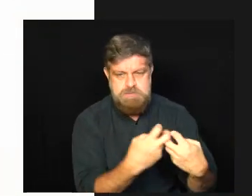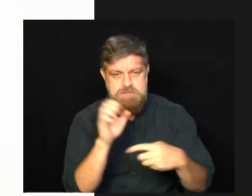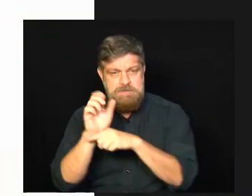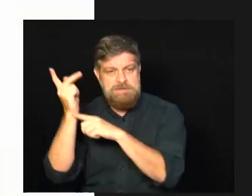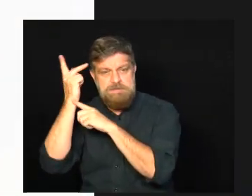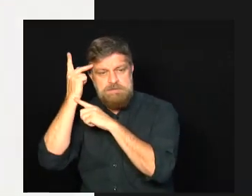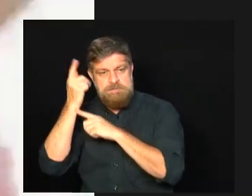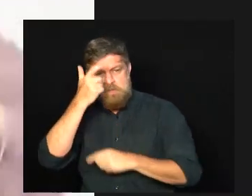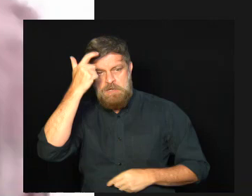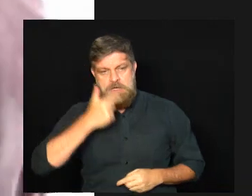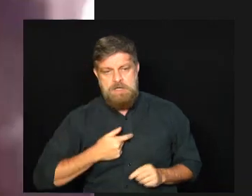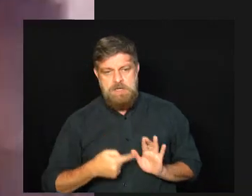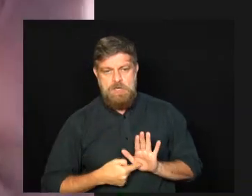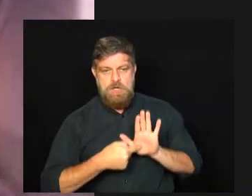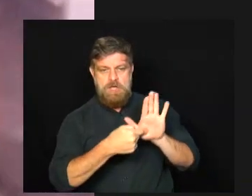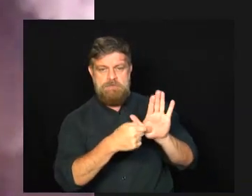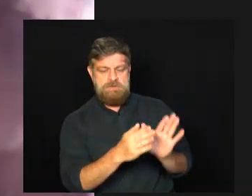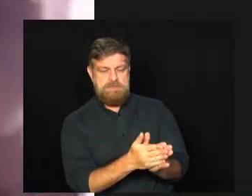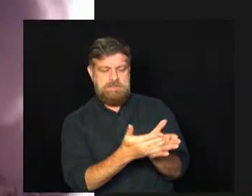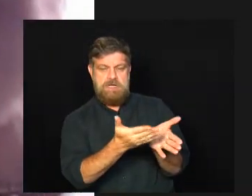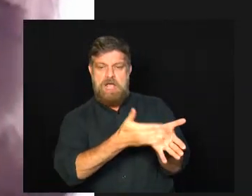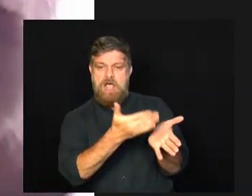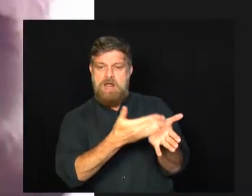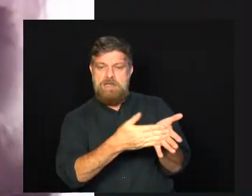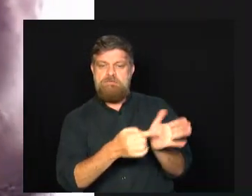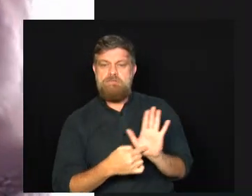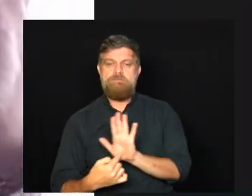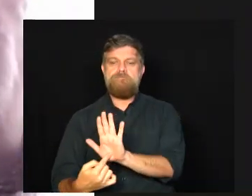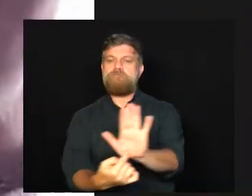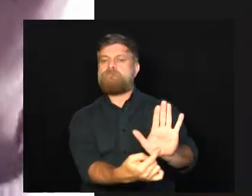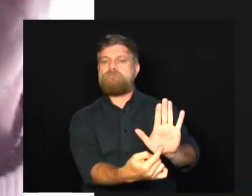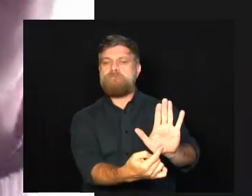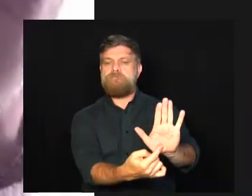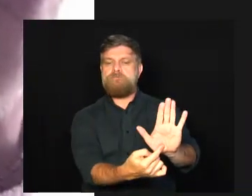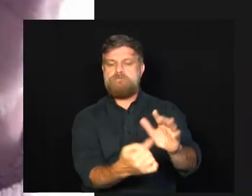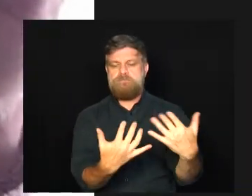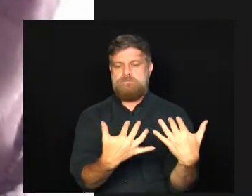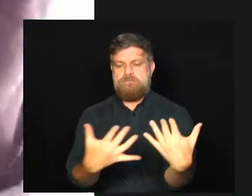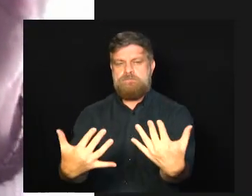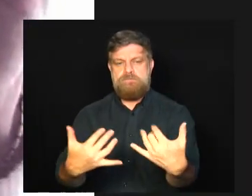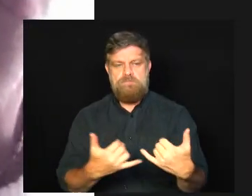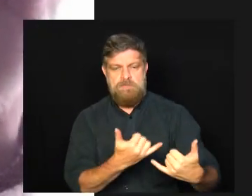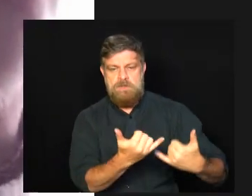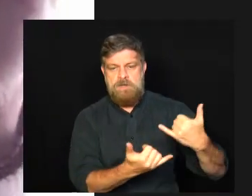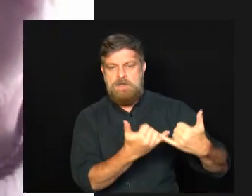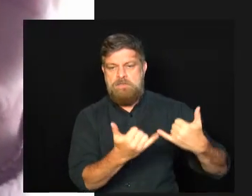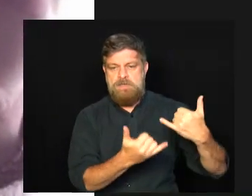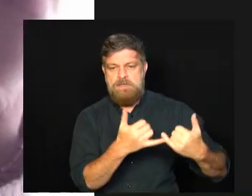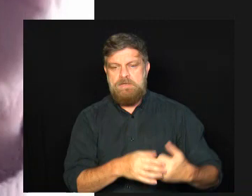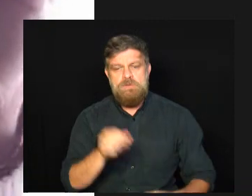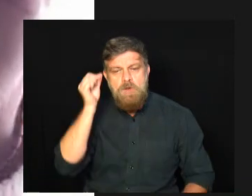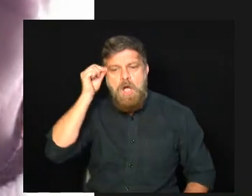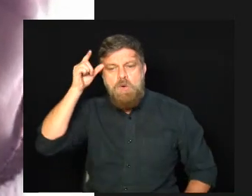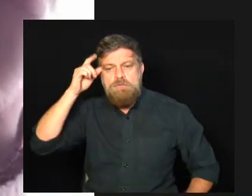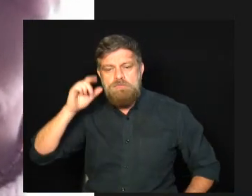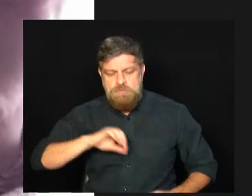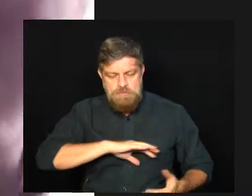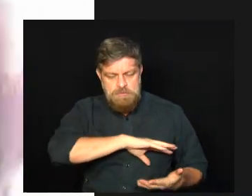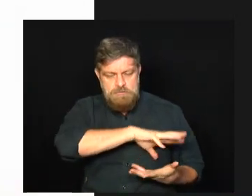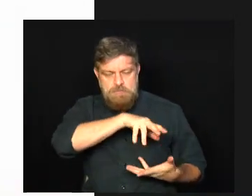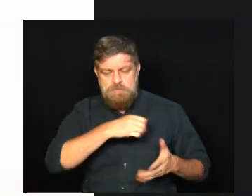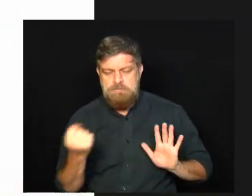este livro na frente de todos os conselheiros. Brinquedos e Brincadeiras, Patrimônio Cultural da